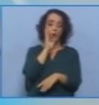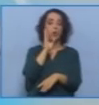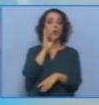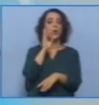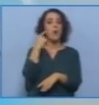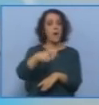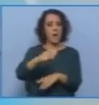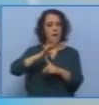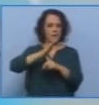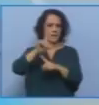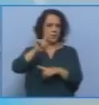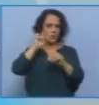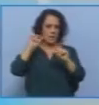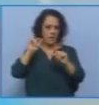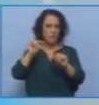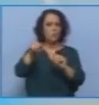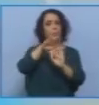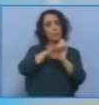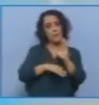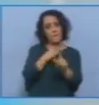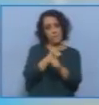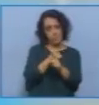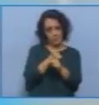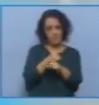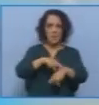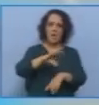pode ainda acompanhar a edição rádio do programa